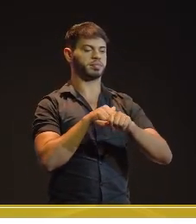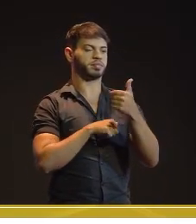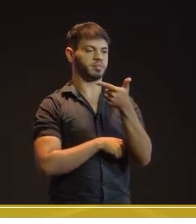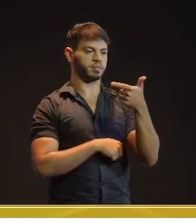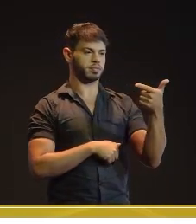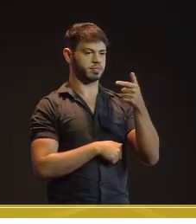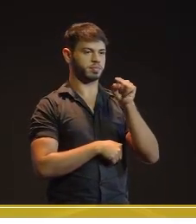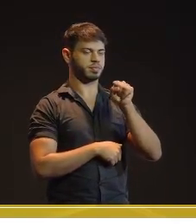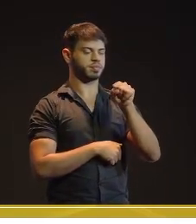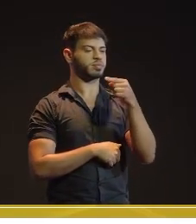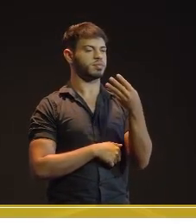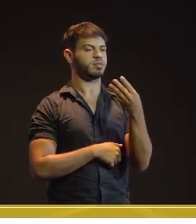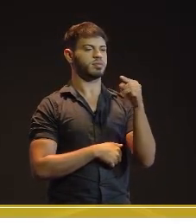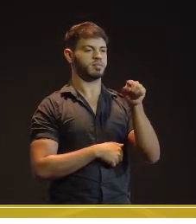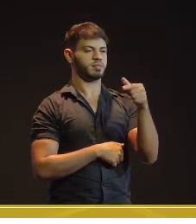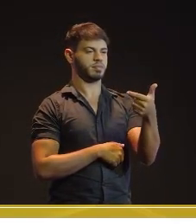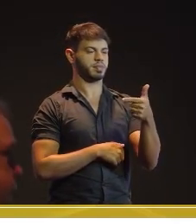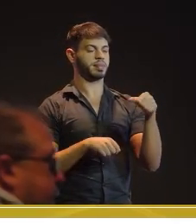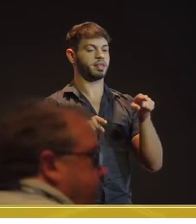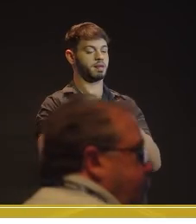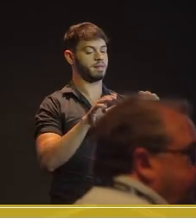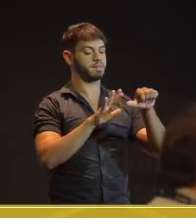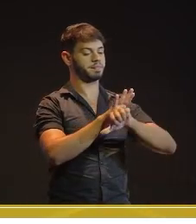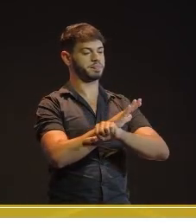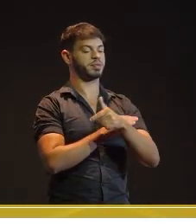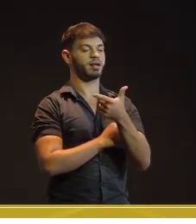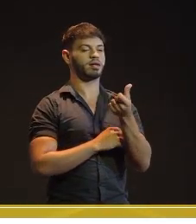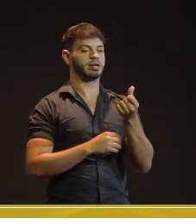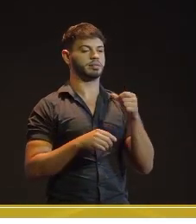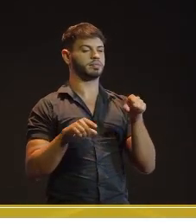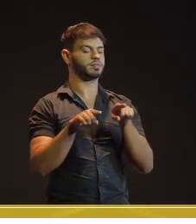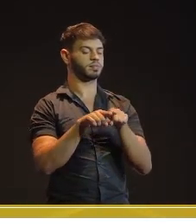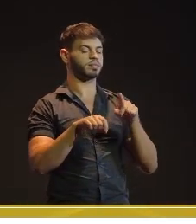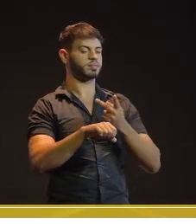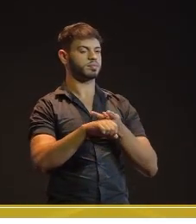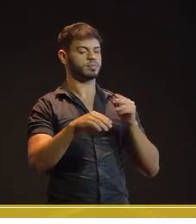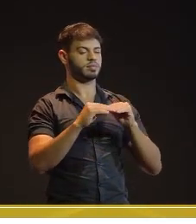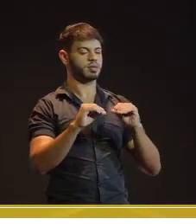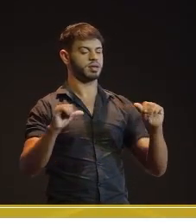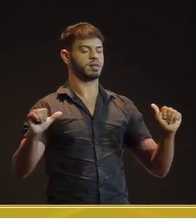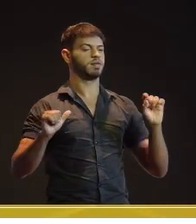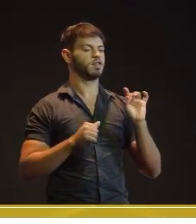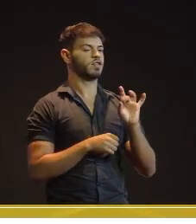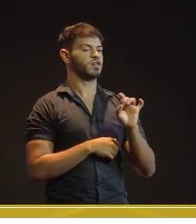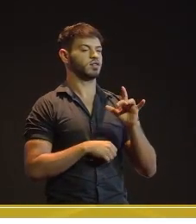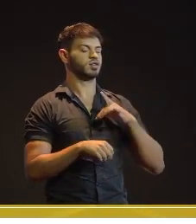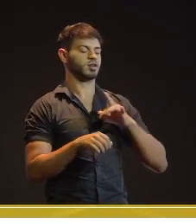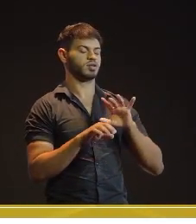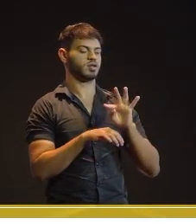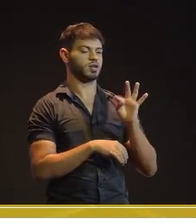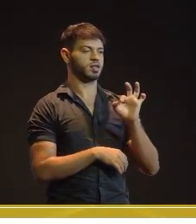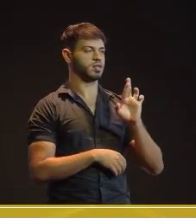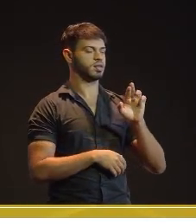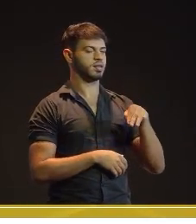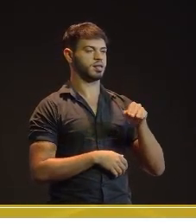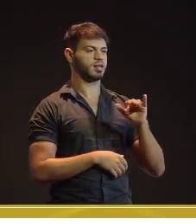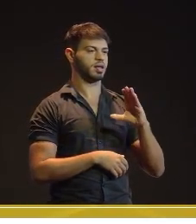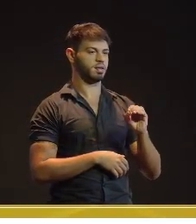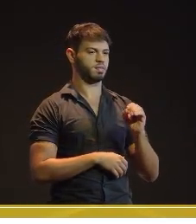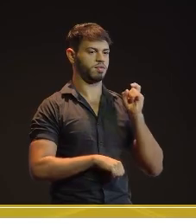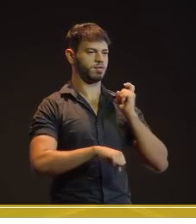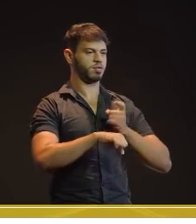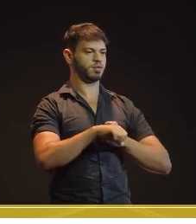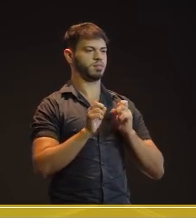ou 3,2. E para piorar, os vidros deixaram de ser temperados para serem simplesmente termo-endurecidos.